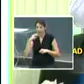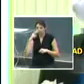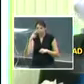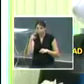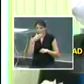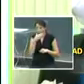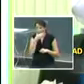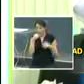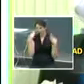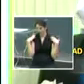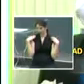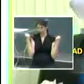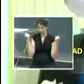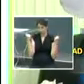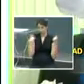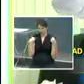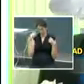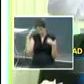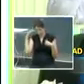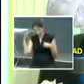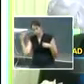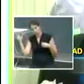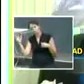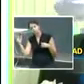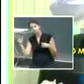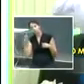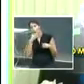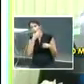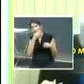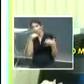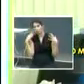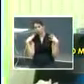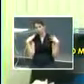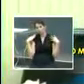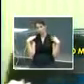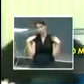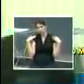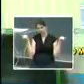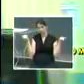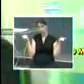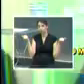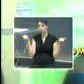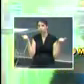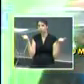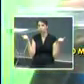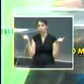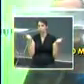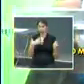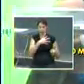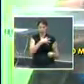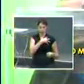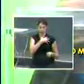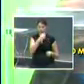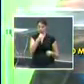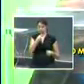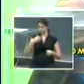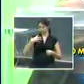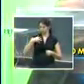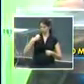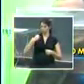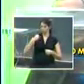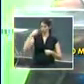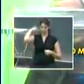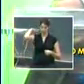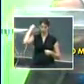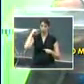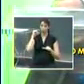botão, era uma camisa de pijama. E quando ele abriu a camisa inteira, minha caixa torácica, tirou aqueles 2 pedaços podres, colocou